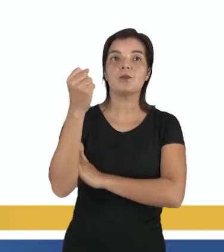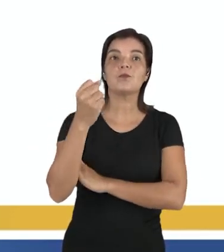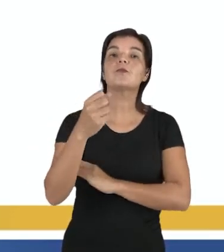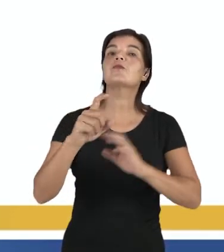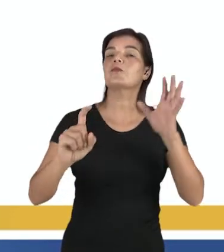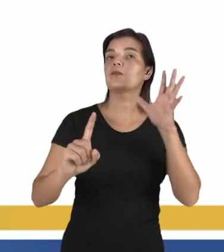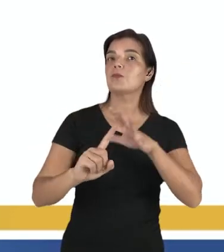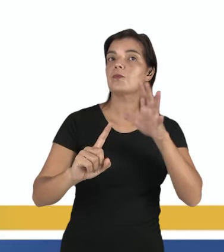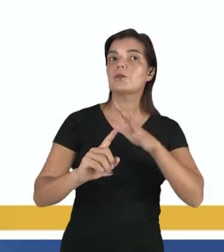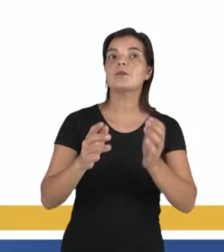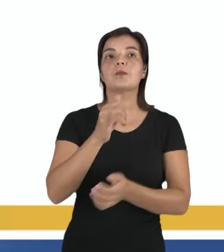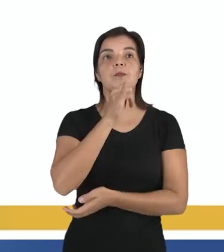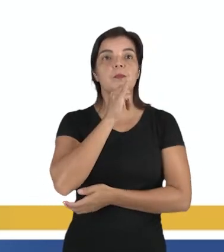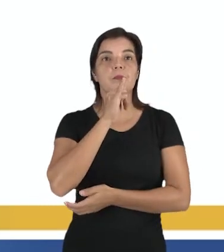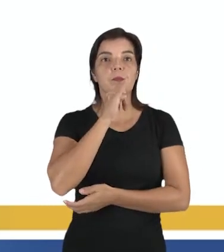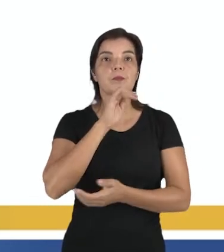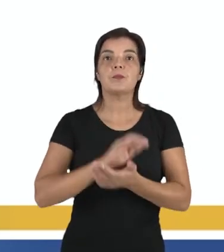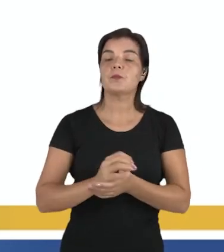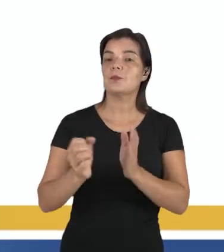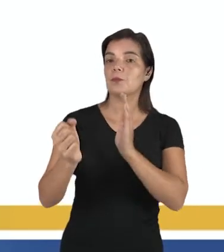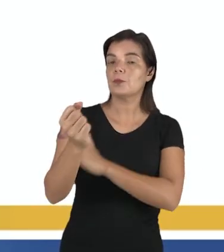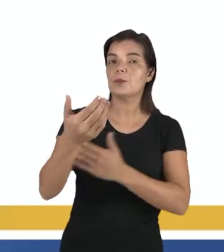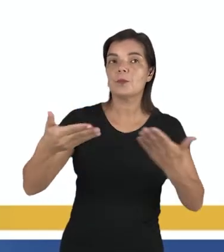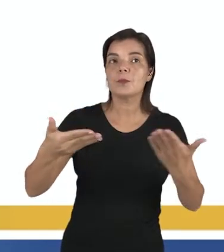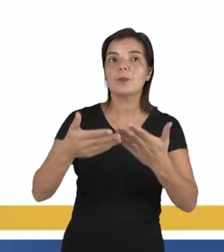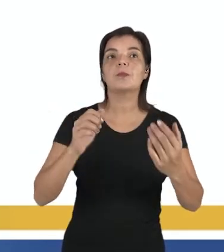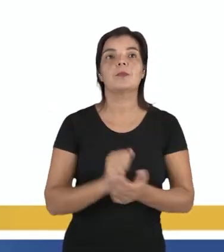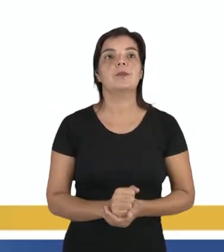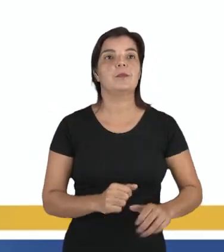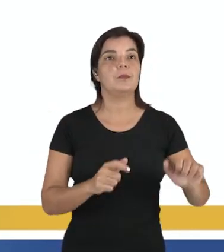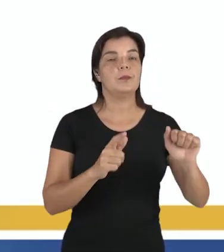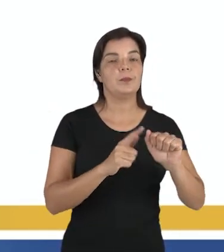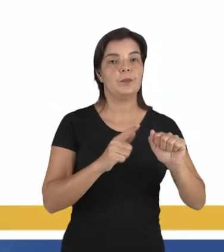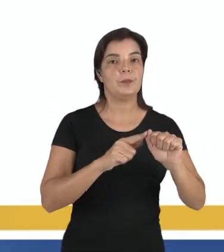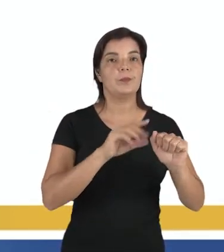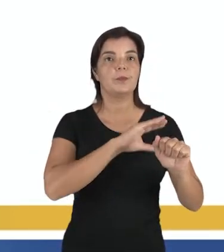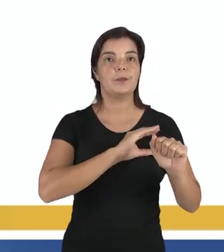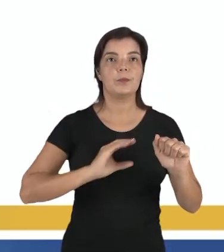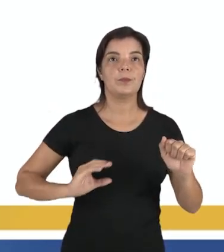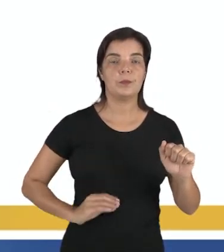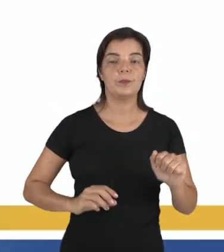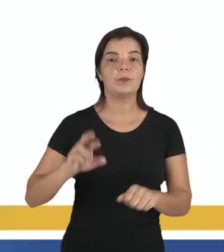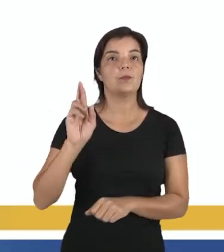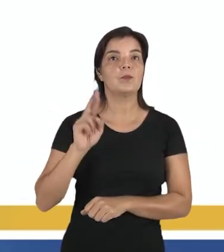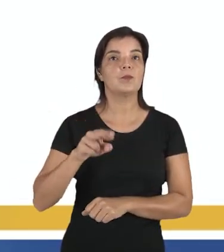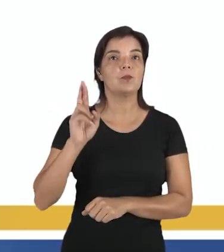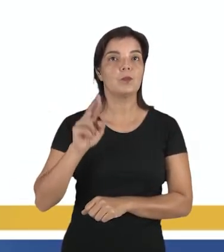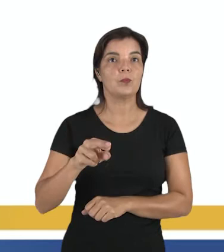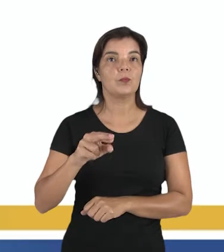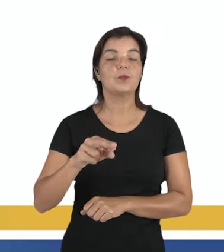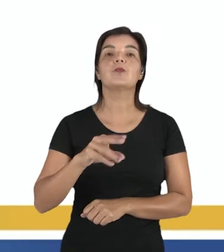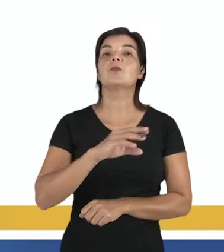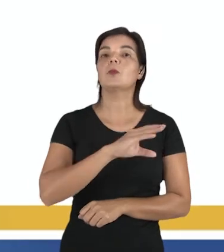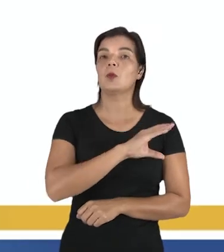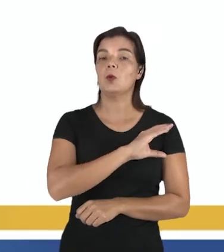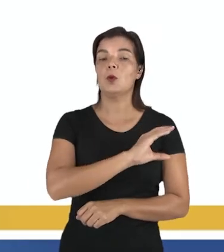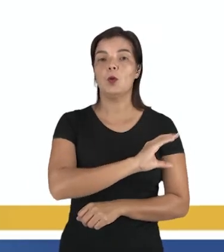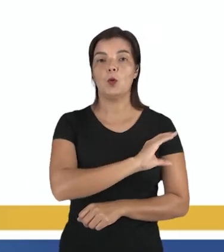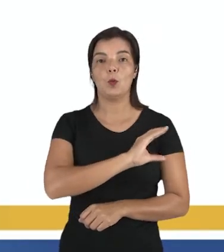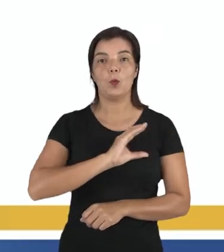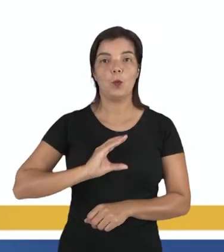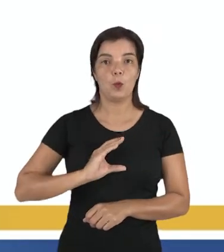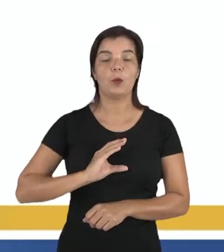influência. São exemplos de centros de poder na atualidade. A. China, Rússia e Coreia do Norte?